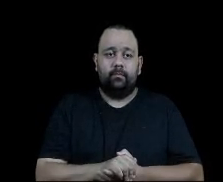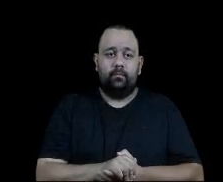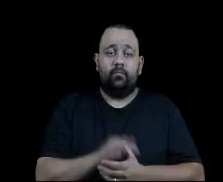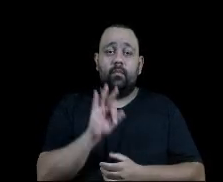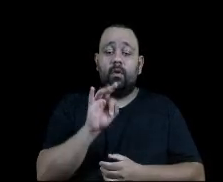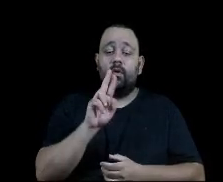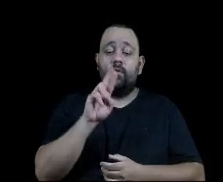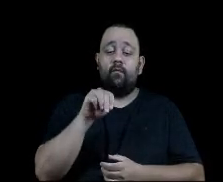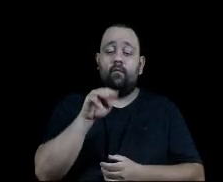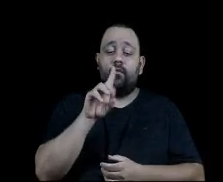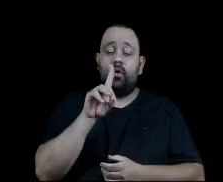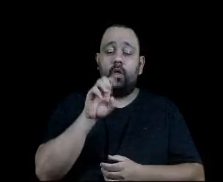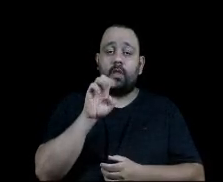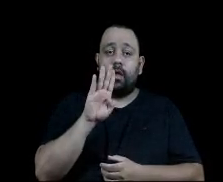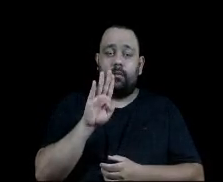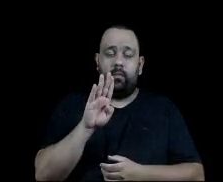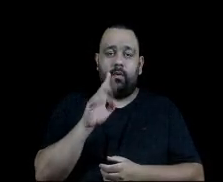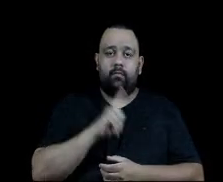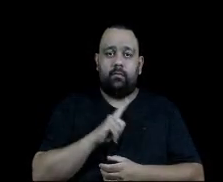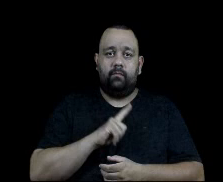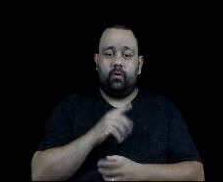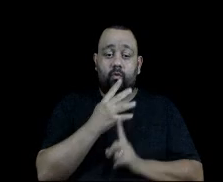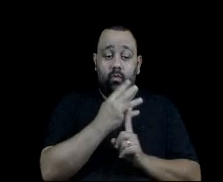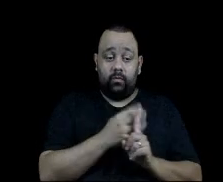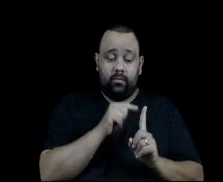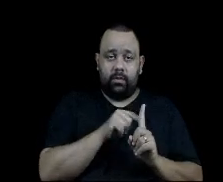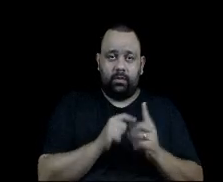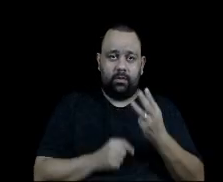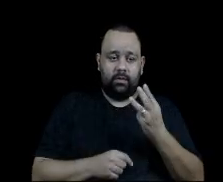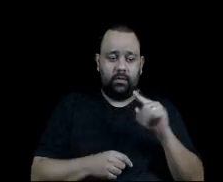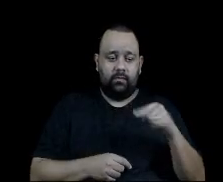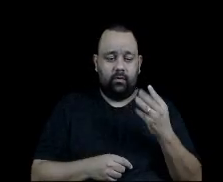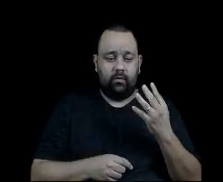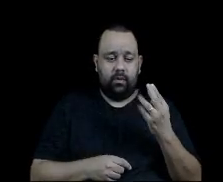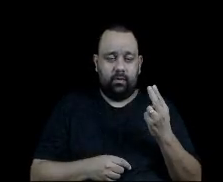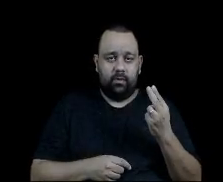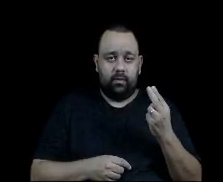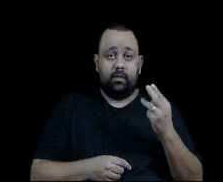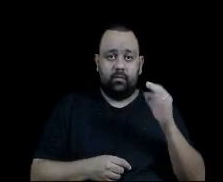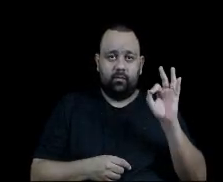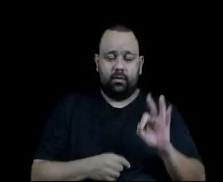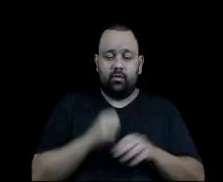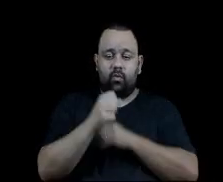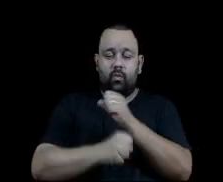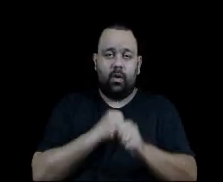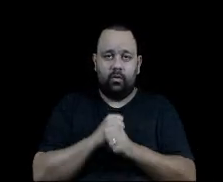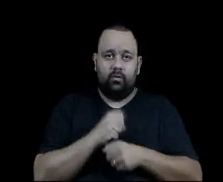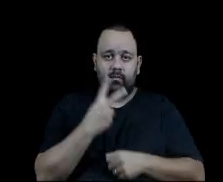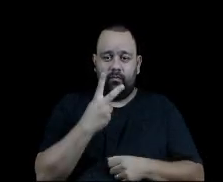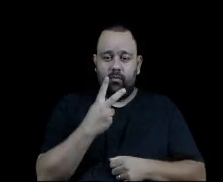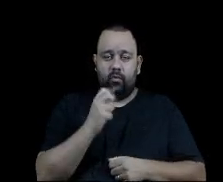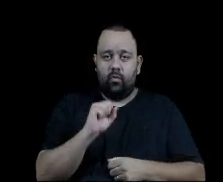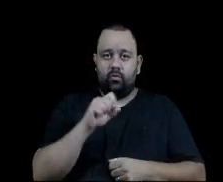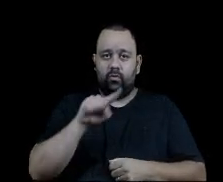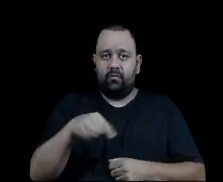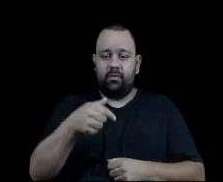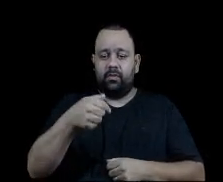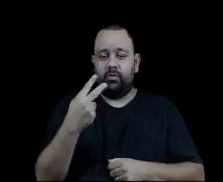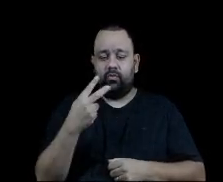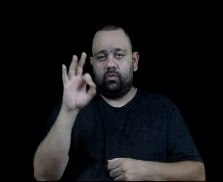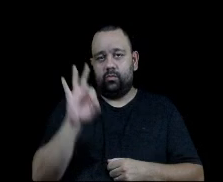28,93%. O Fundeb no quadrimestre um aumento de 3,43% e anual de